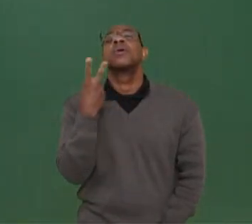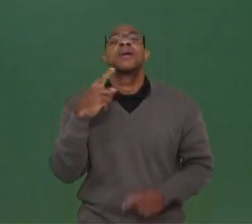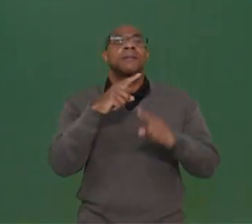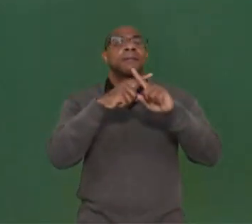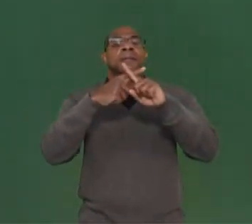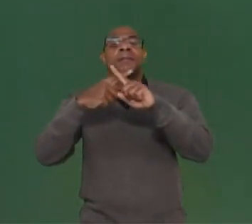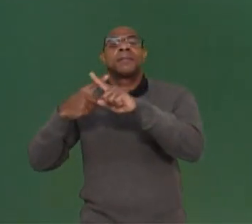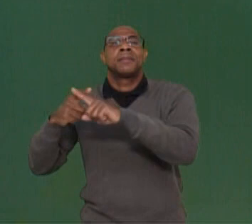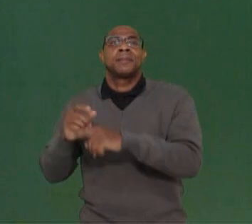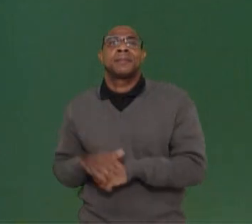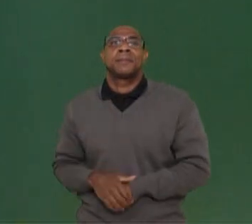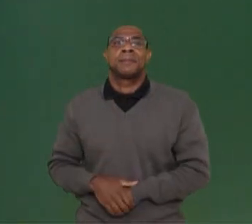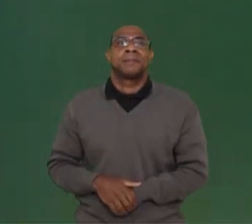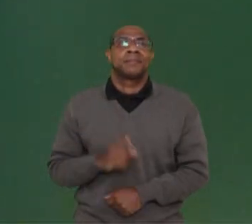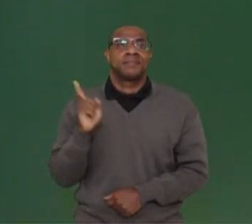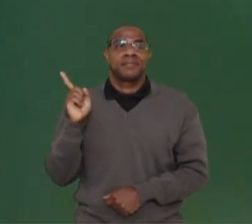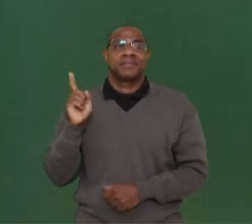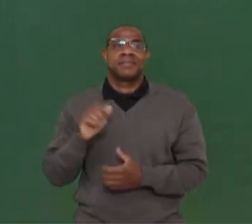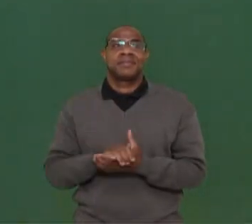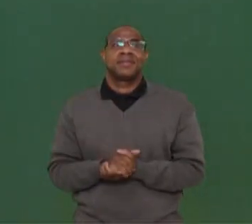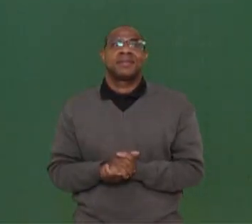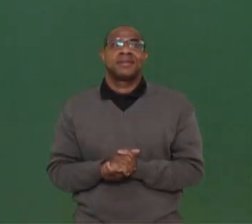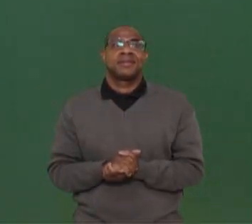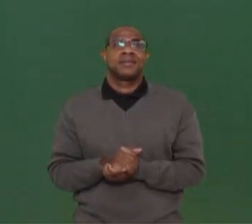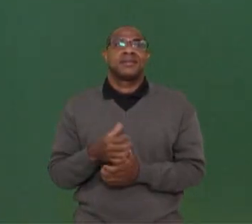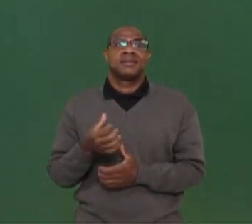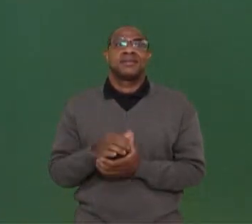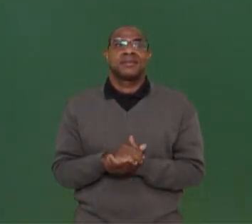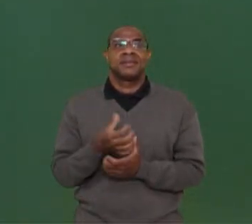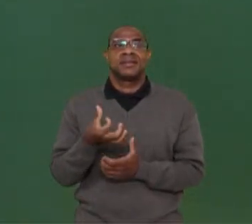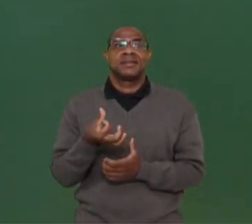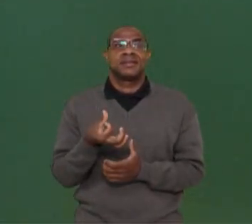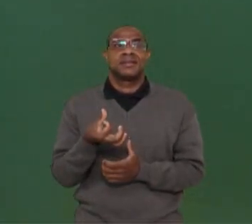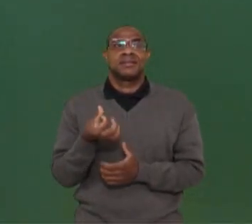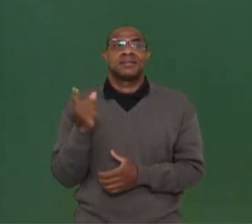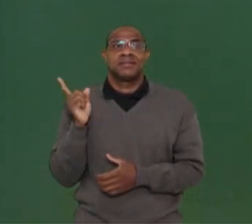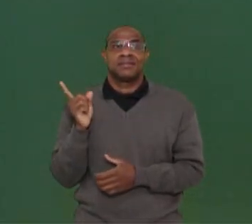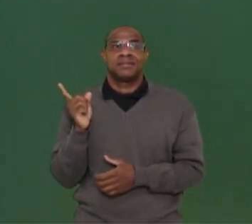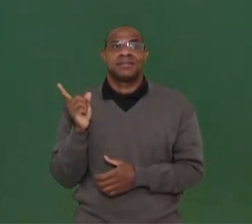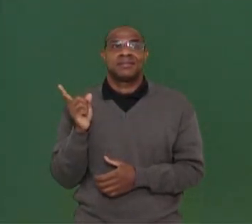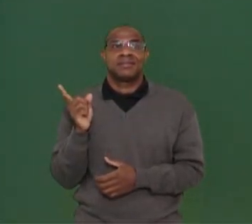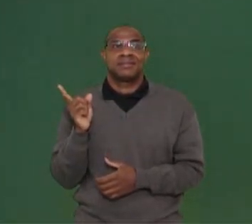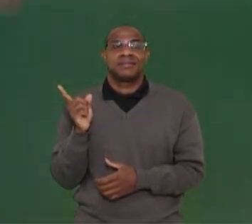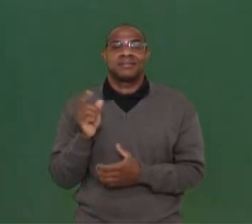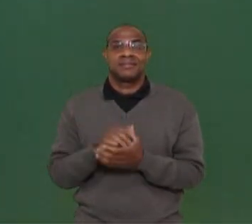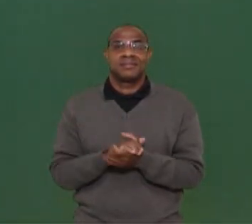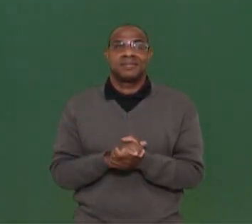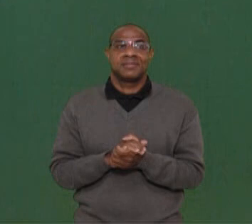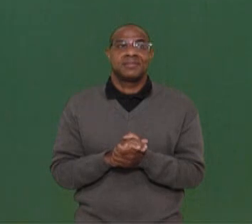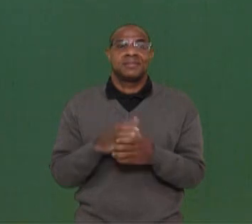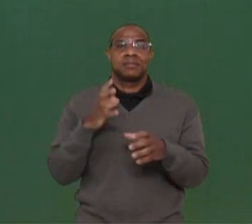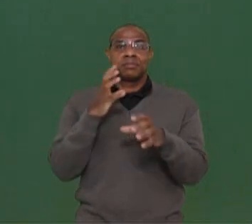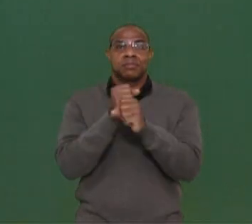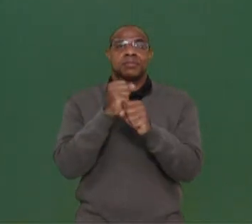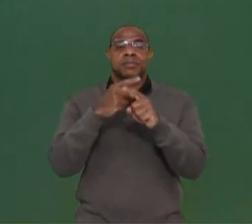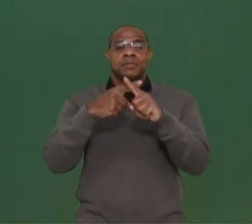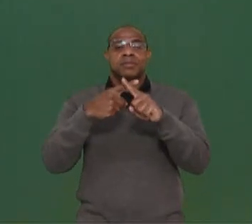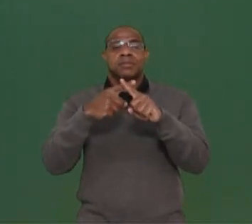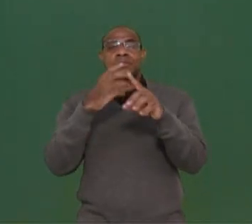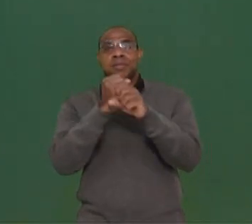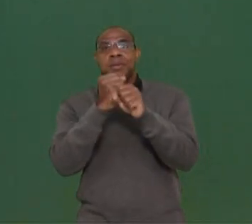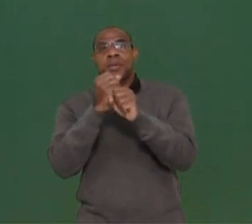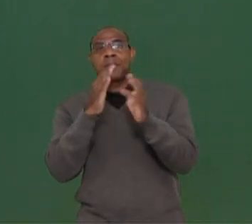6 vezes 5 é 30, 30 vezes 4 é 120. 120 vezes 3 é